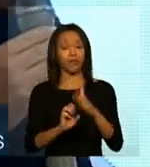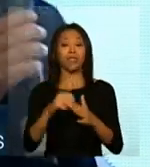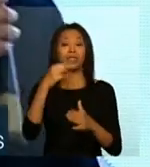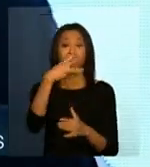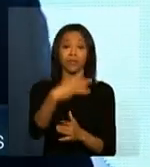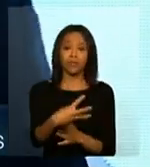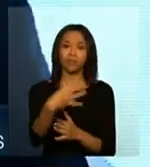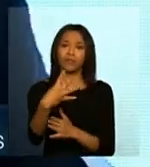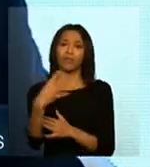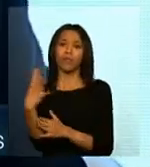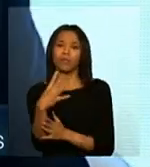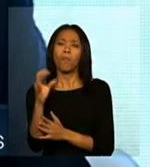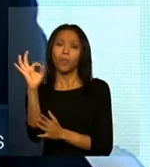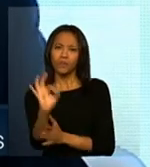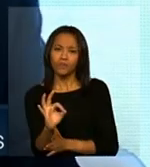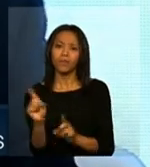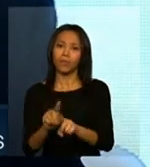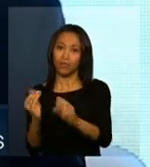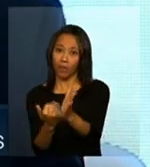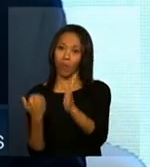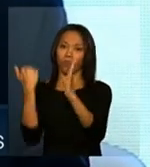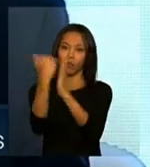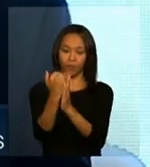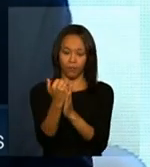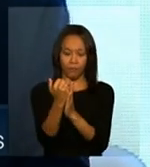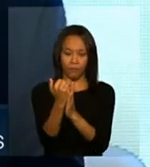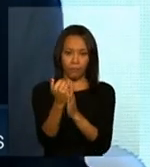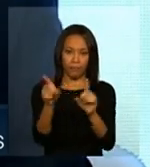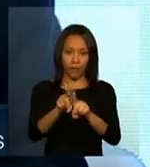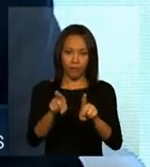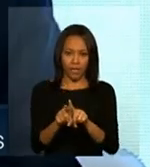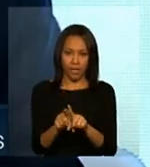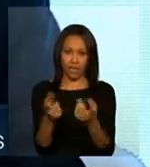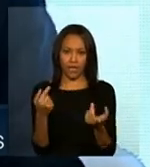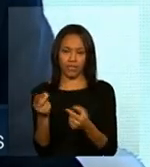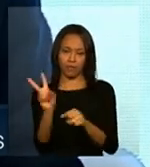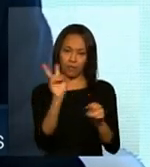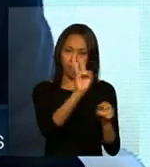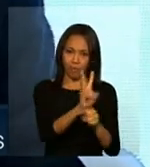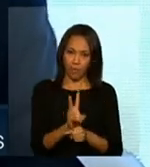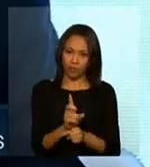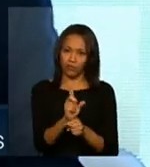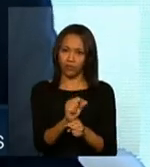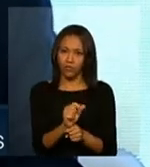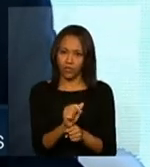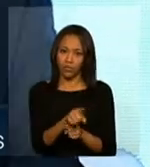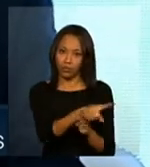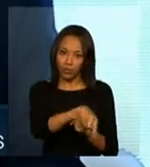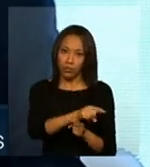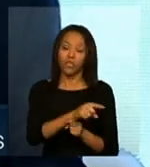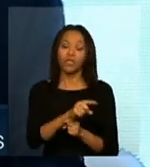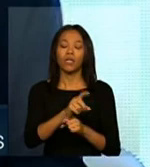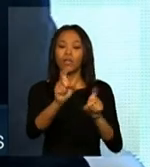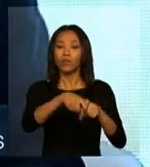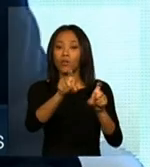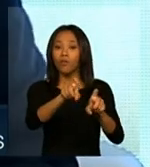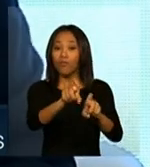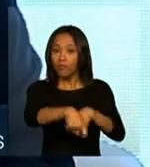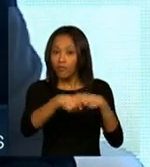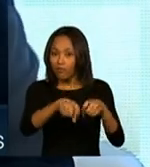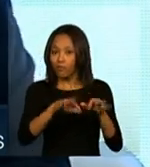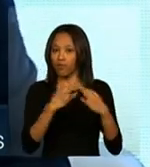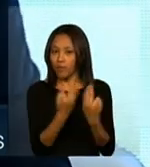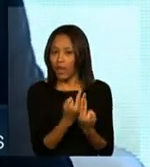344%. Isso permitiu que a distância entre o volume de crédito que os agricultores familiares acessavam em